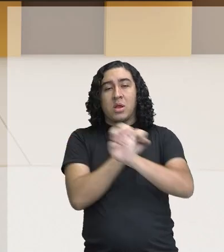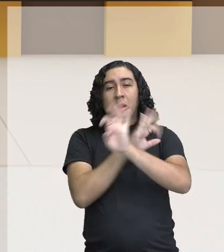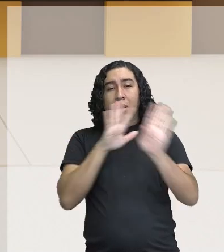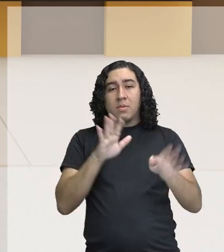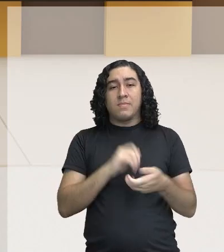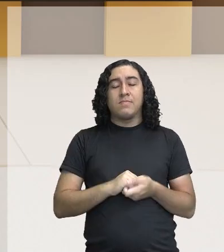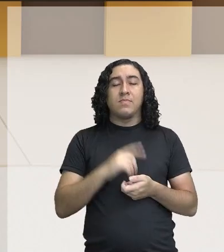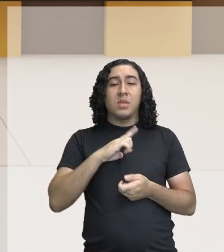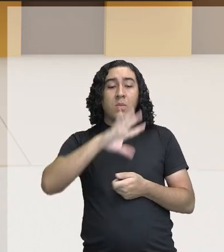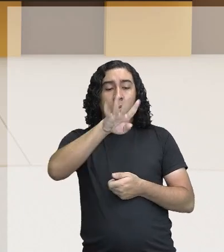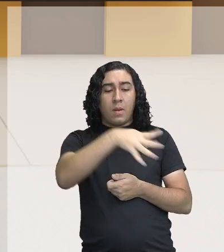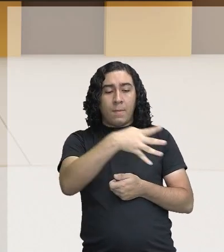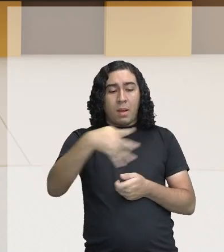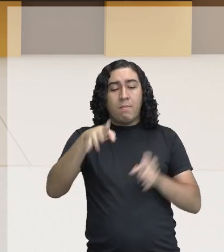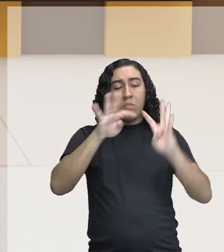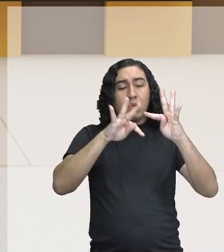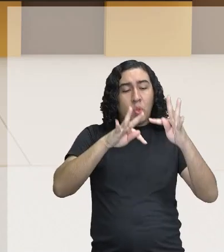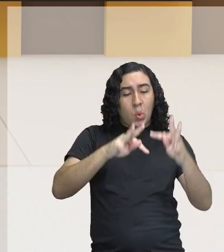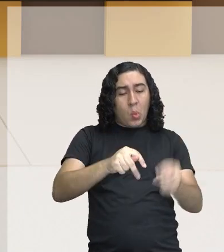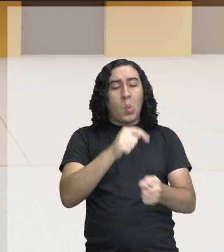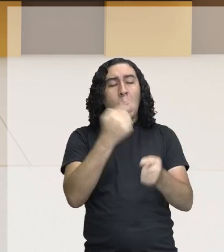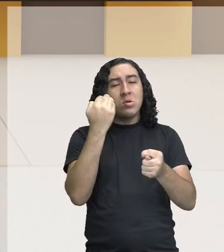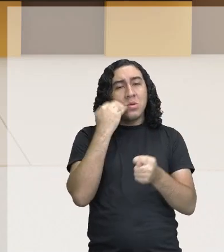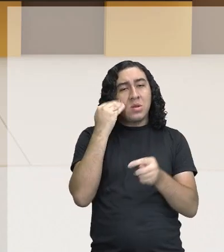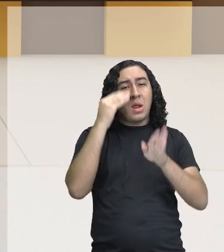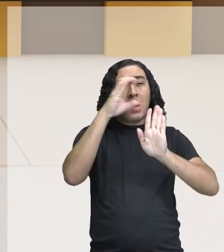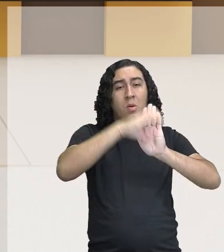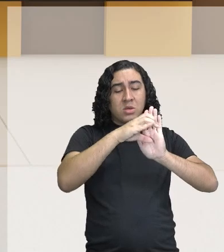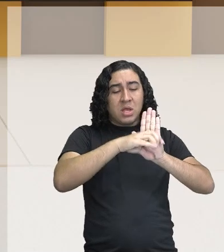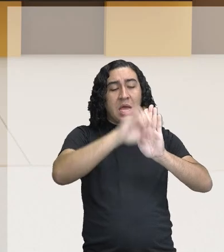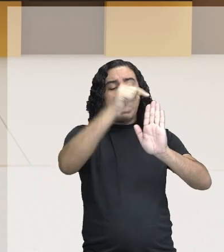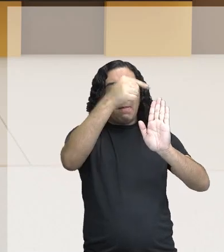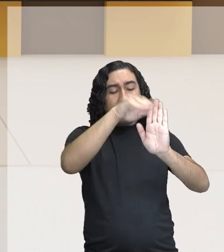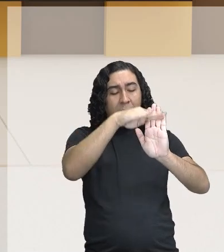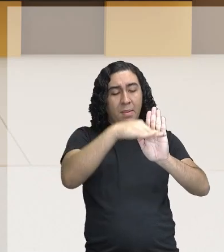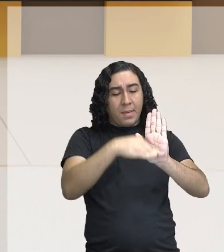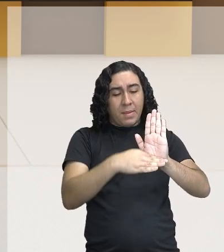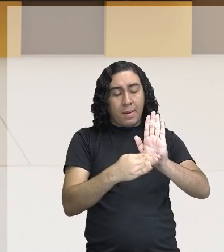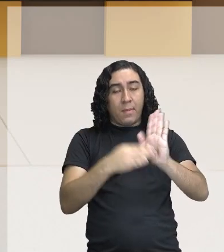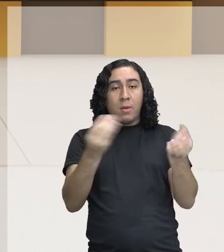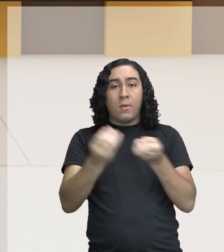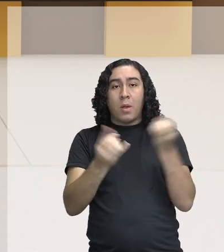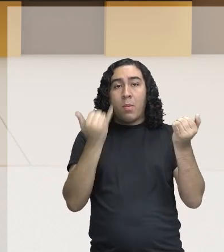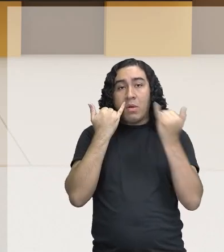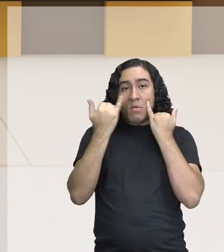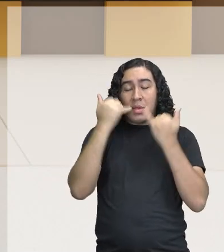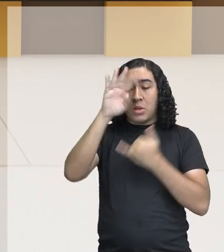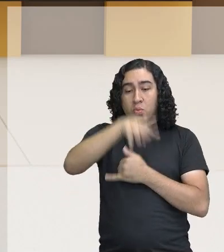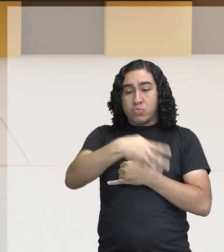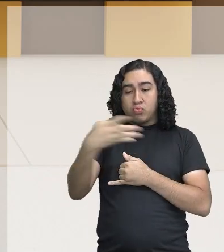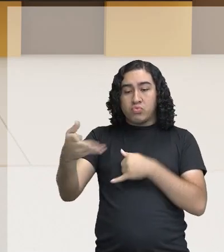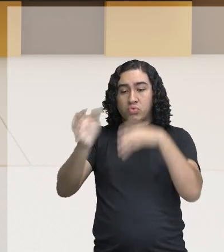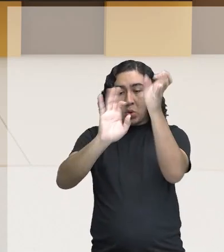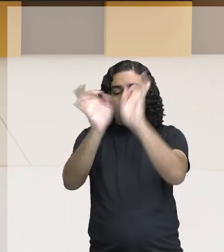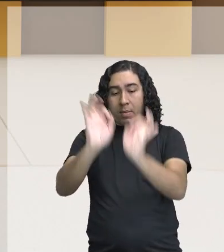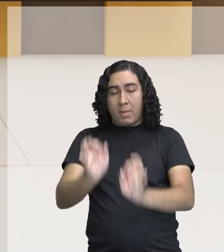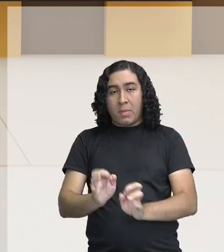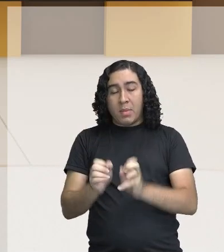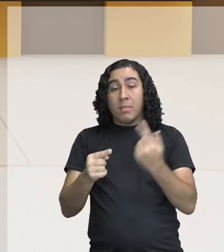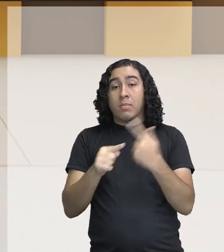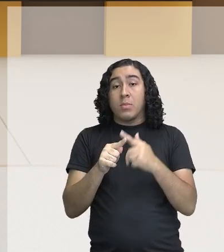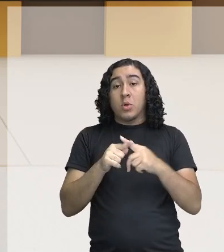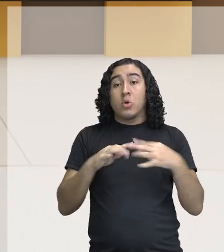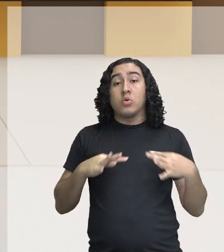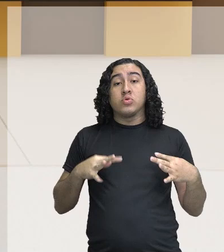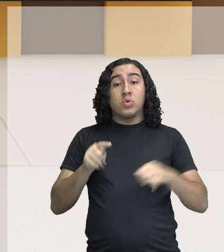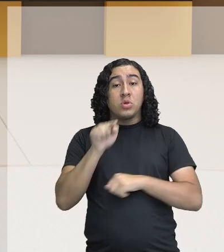Explicamos toda essa parte de frequência absoluta, frequência relativa, como organizar todos esses dados em tabelas, porque